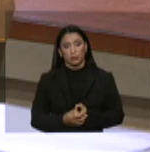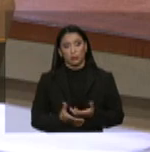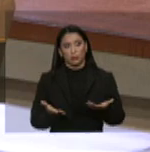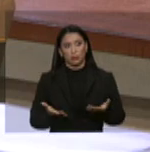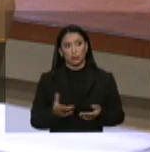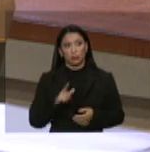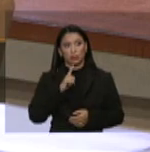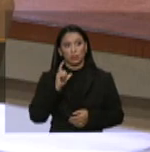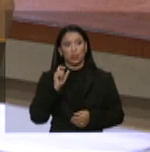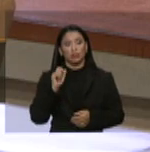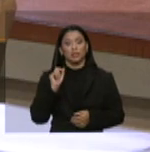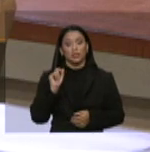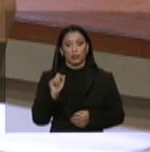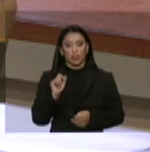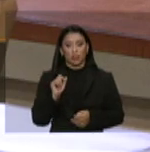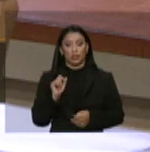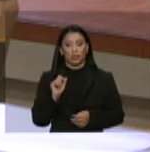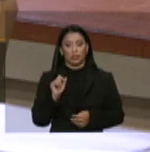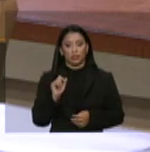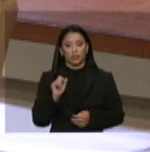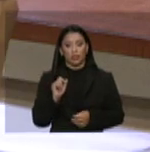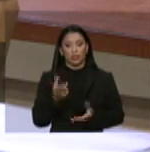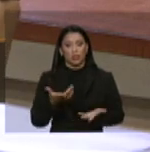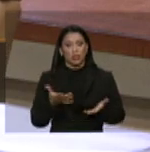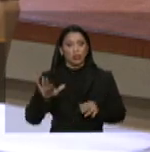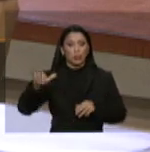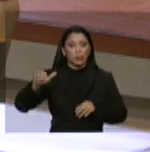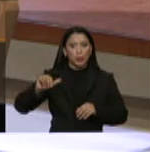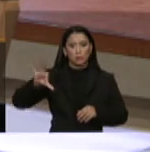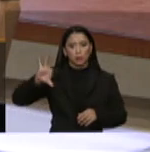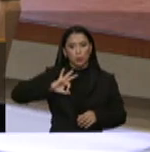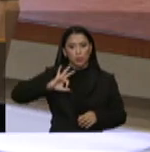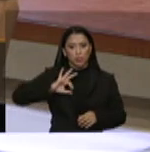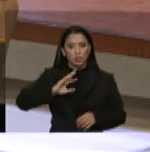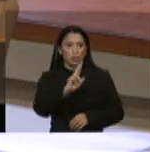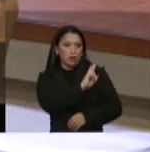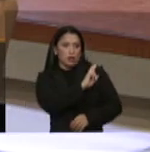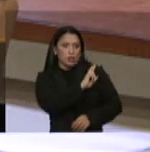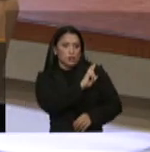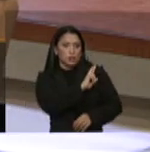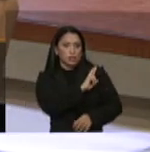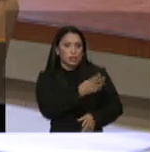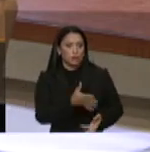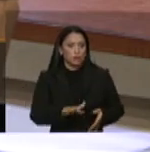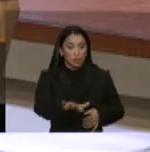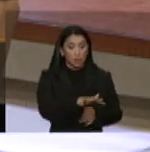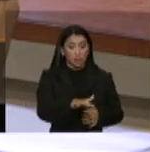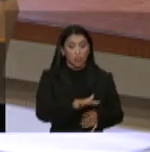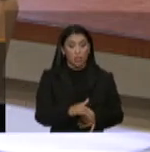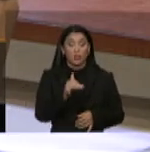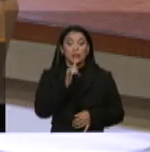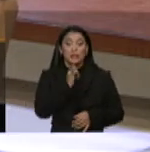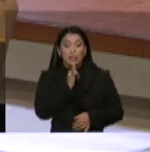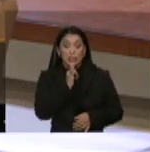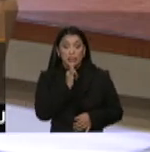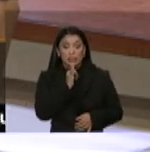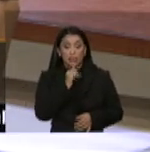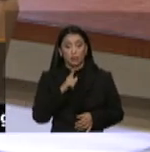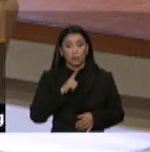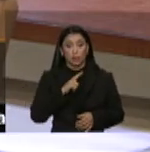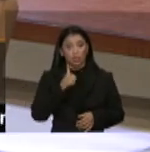é o departamento do Apiaí que era responsável por essa área E aí nós citamos um exemplo de que